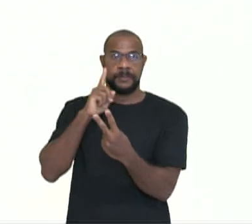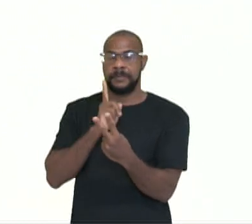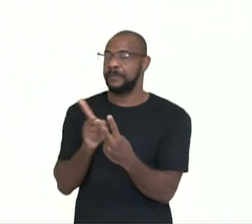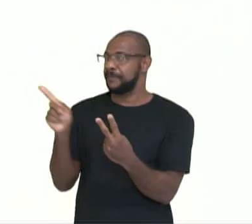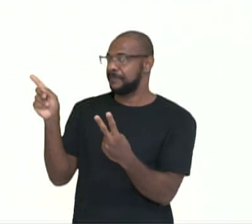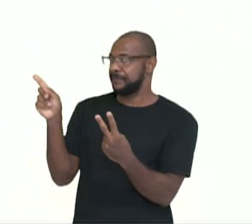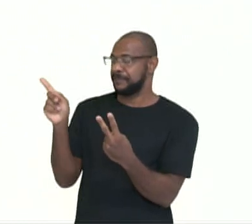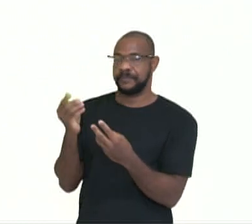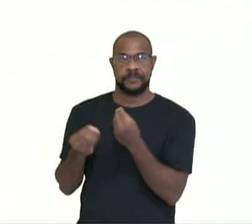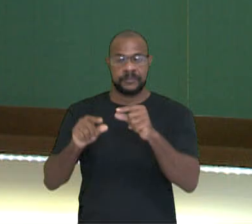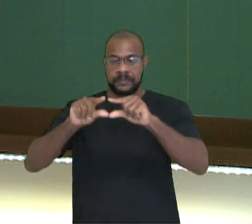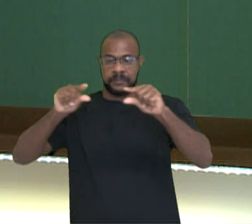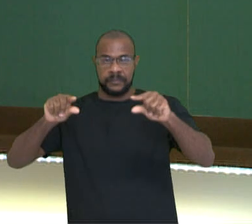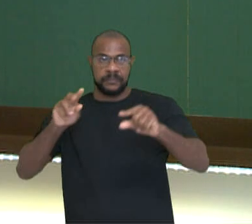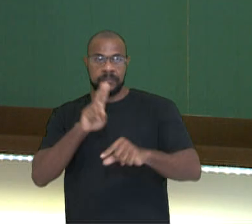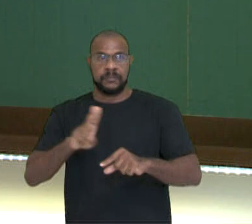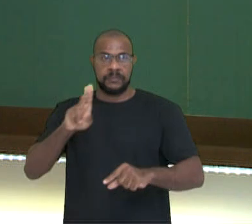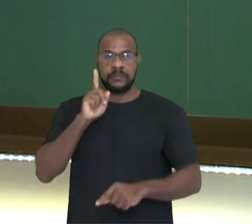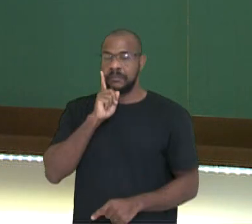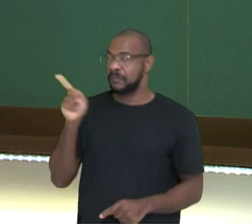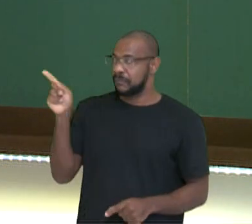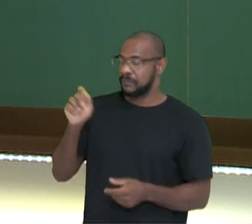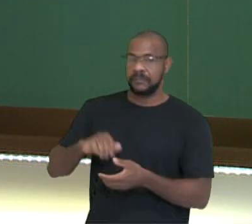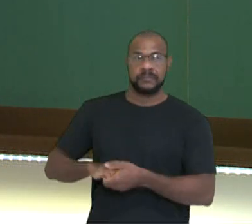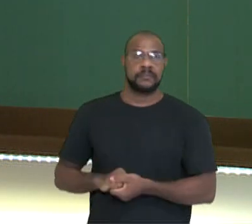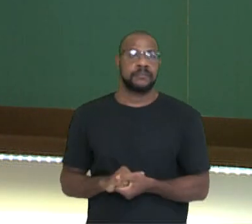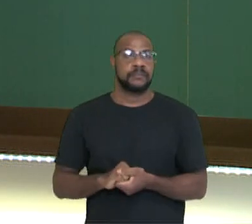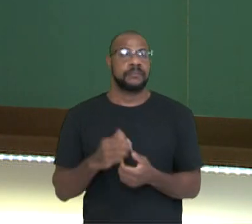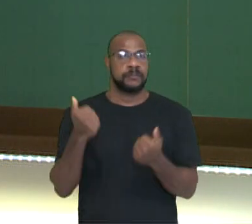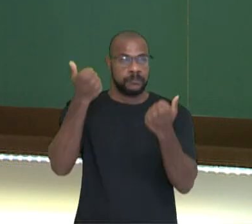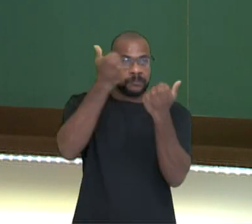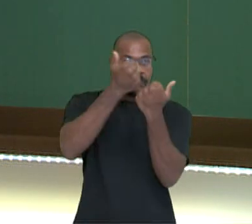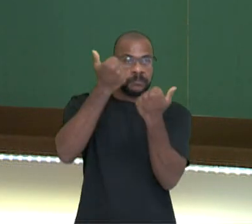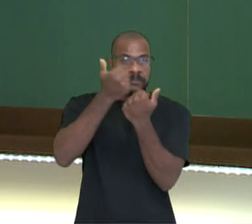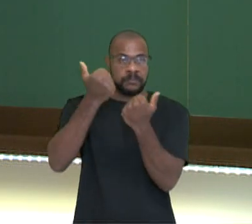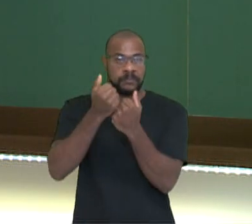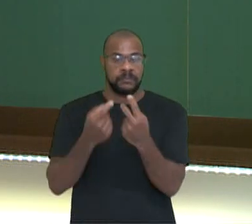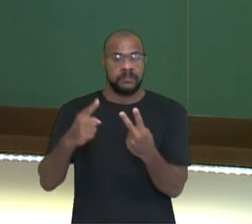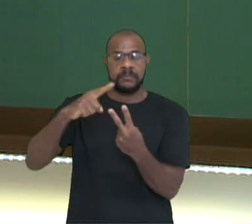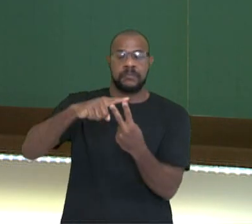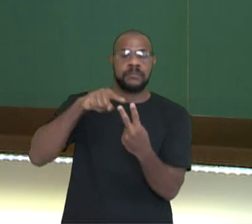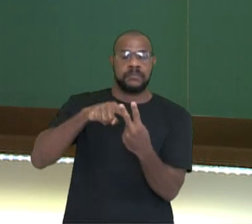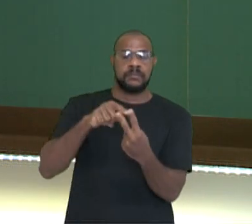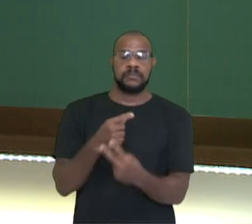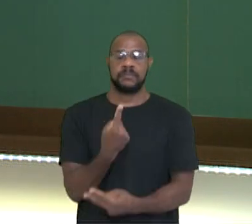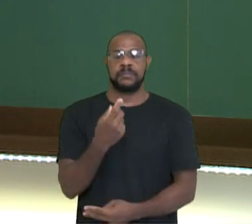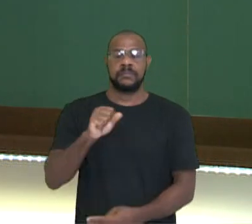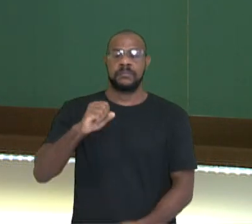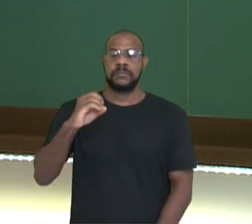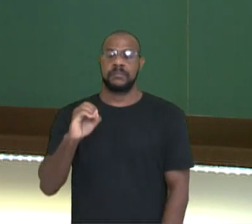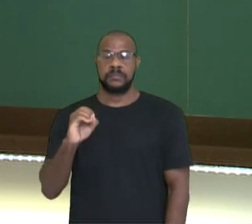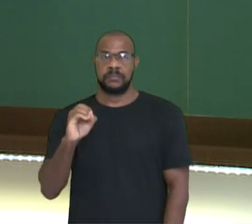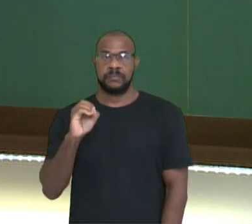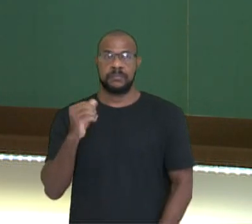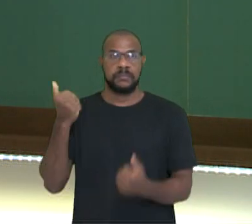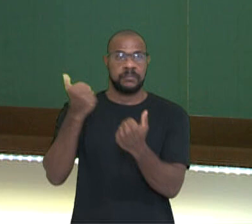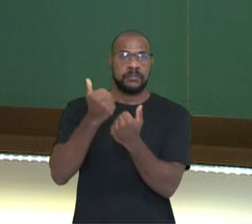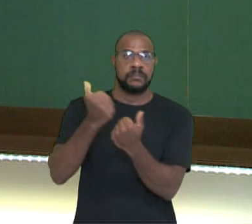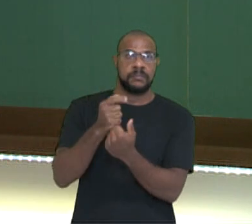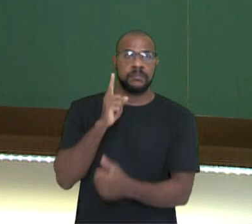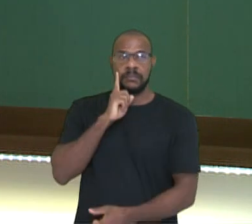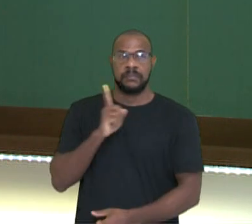135 graus. Lembrando que para fazer essa transformação eu substituo o π por 180. Então, 3